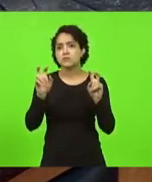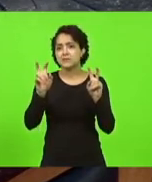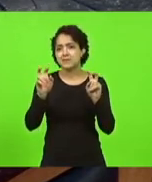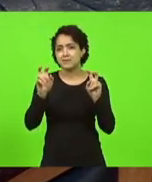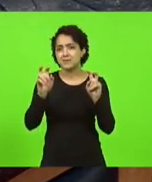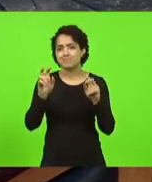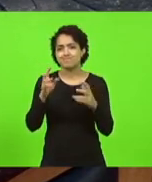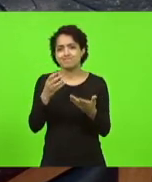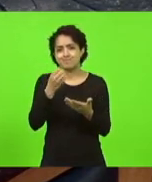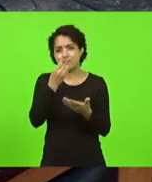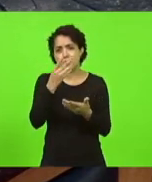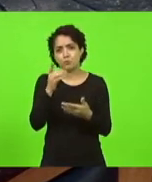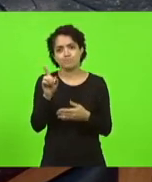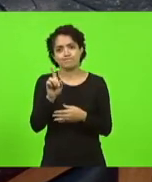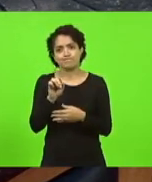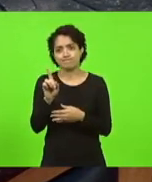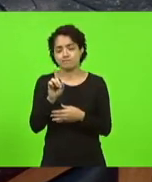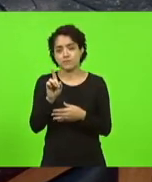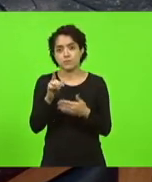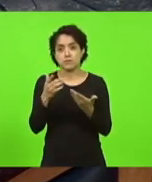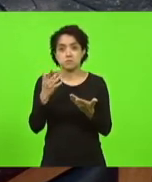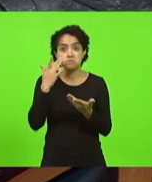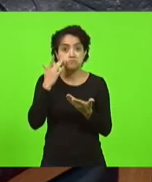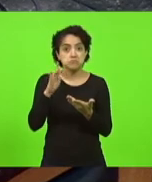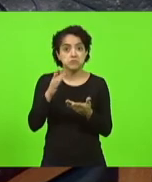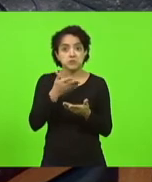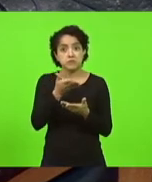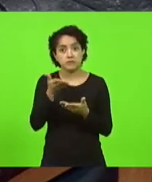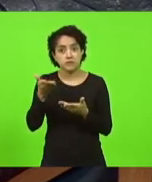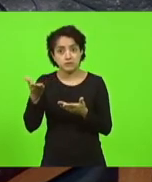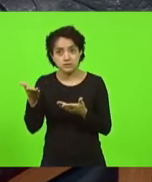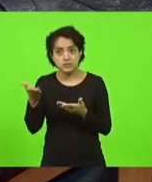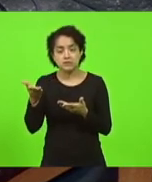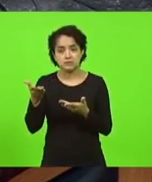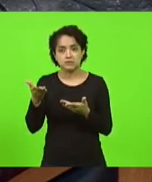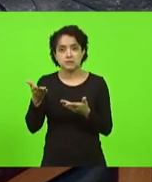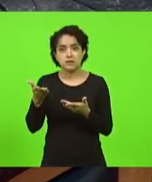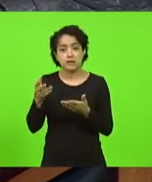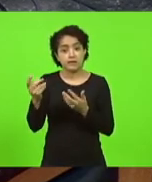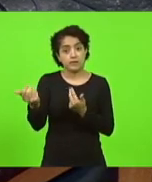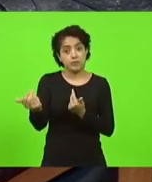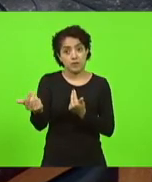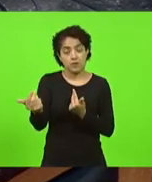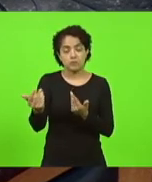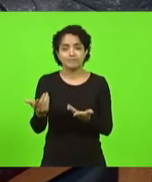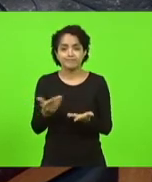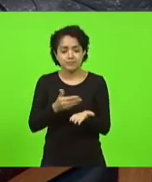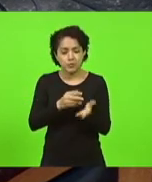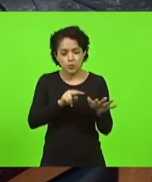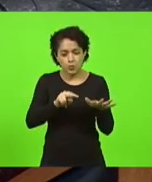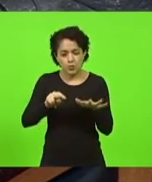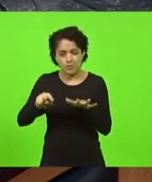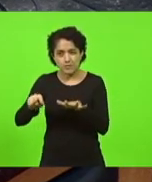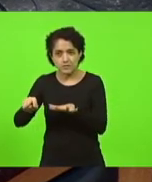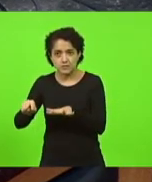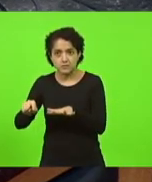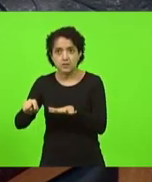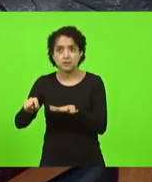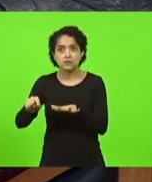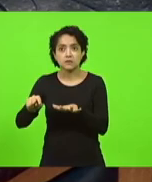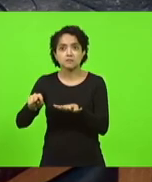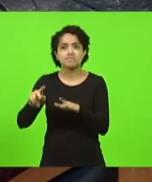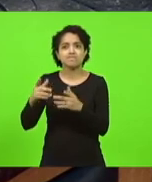boa, tá? Não sei se vocês estão passando o que eu estou passando. Desde o início da semana, tenho sido